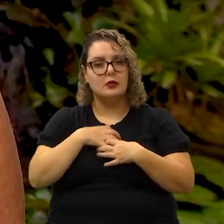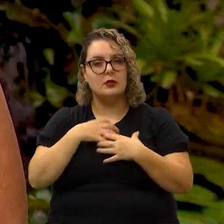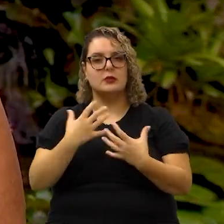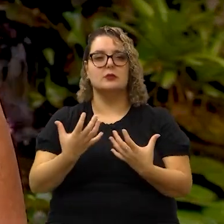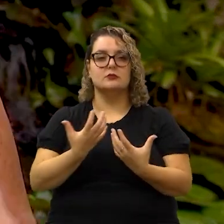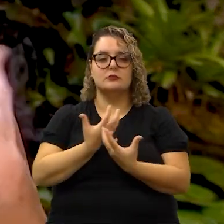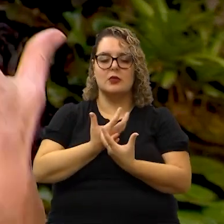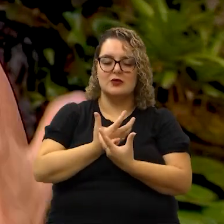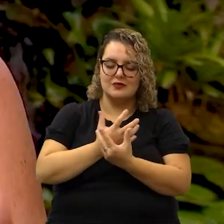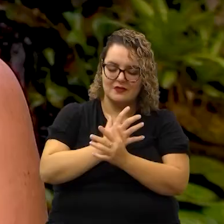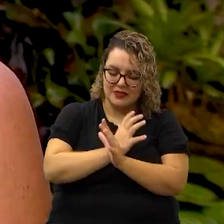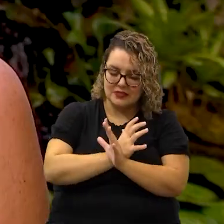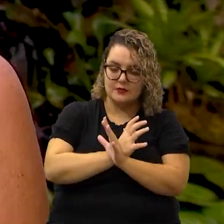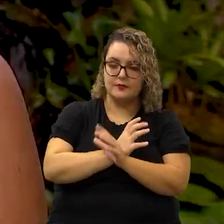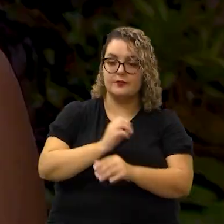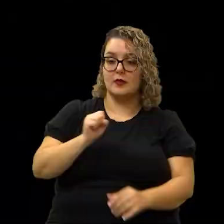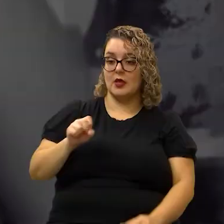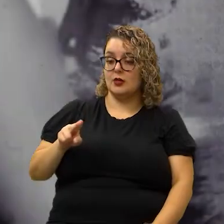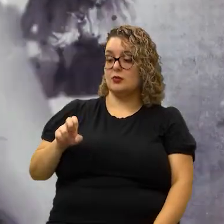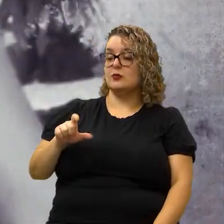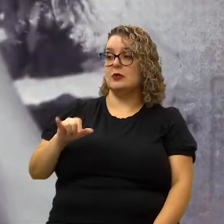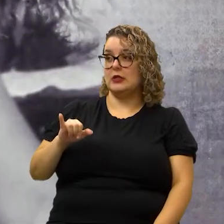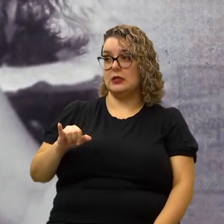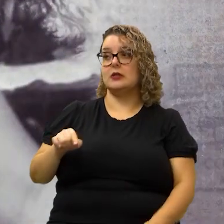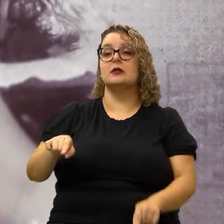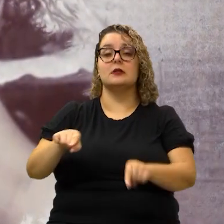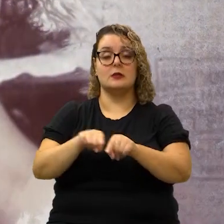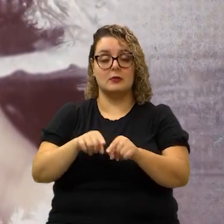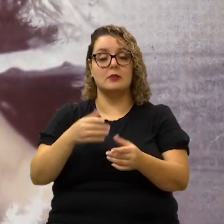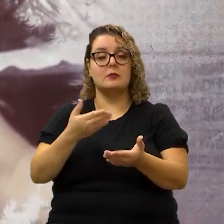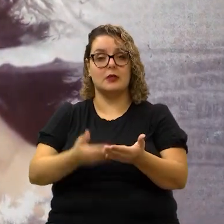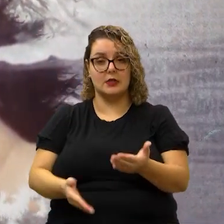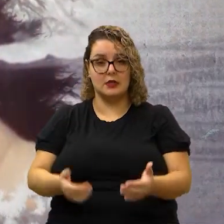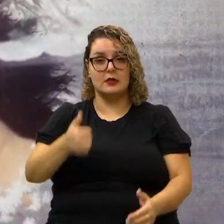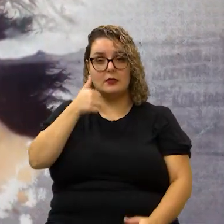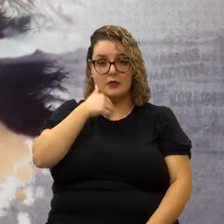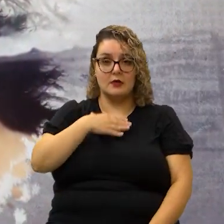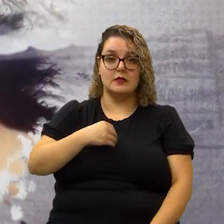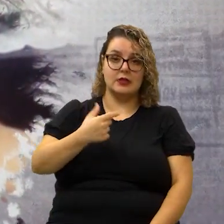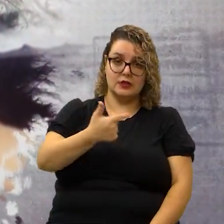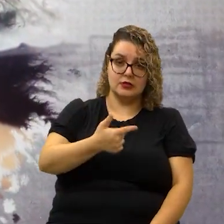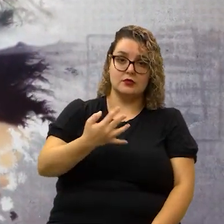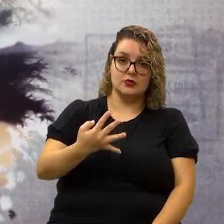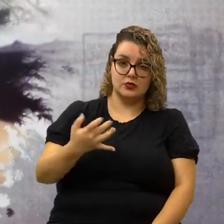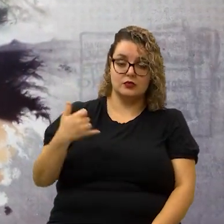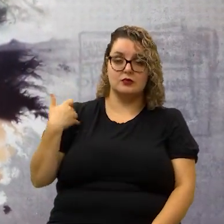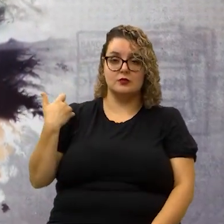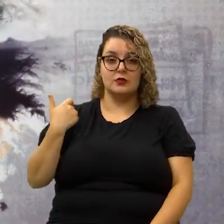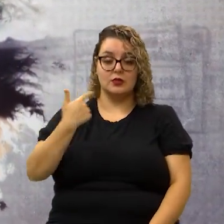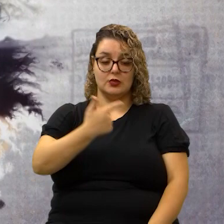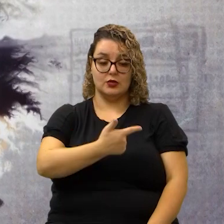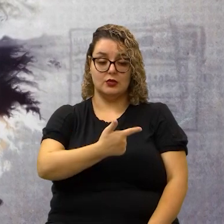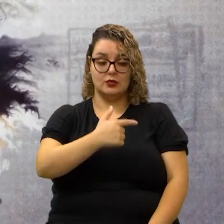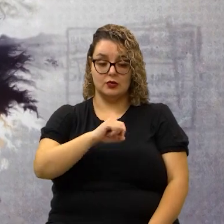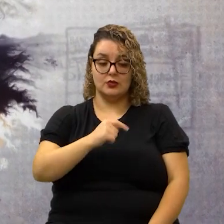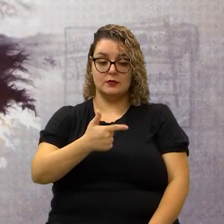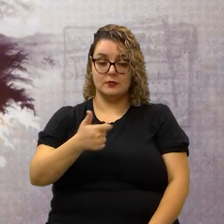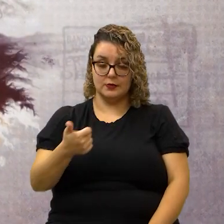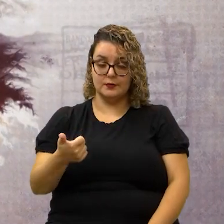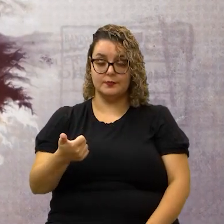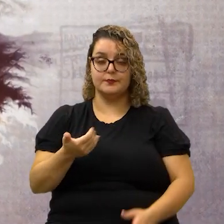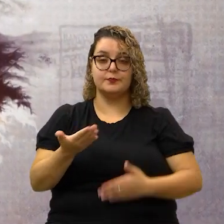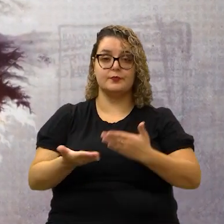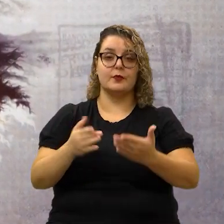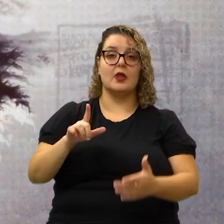seus sentimentos, os seus vazios. A Sueli também perdeu uma filha de 24 anos em 2021.